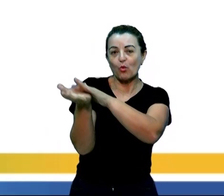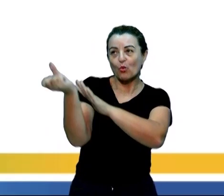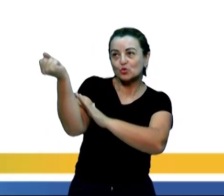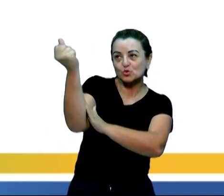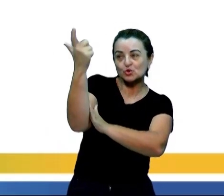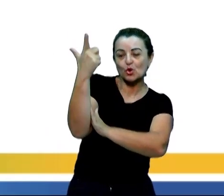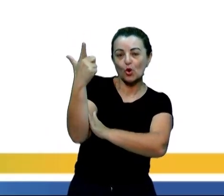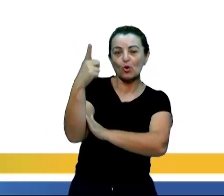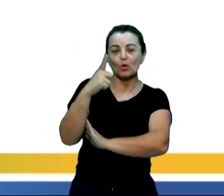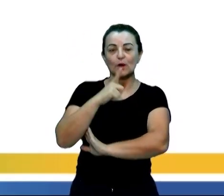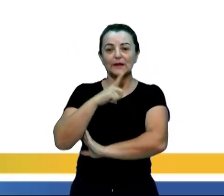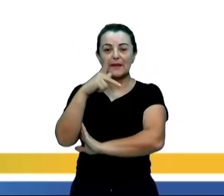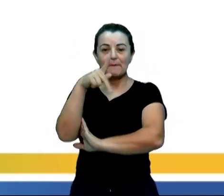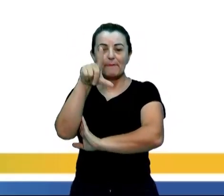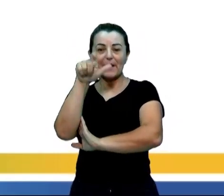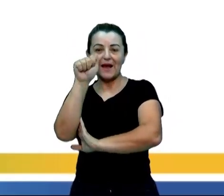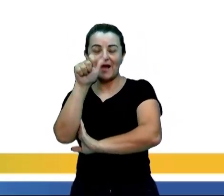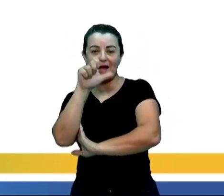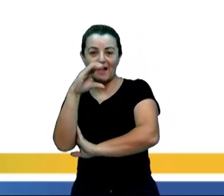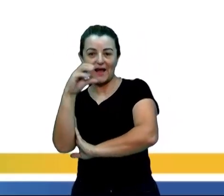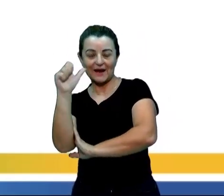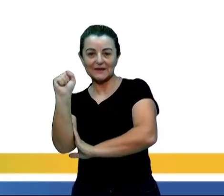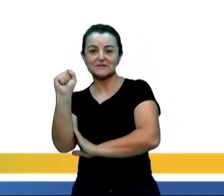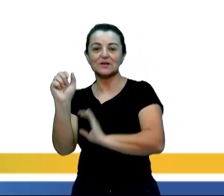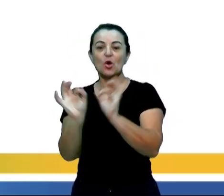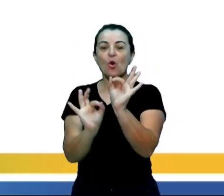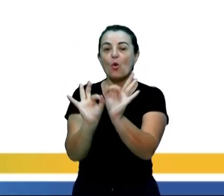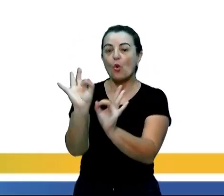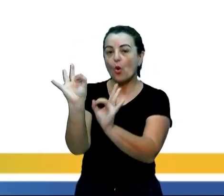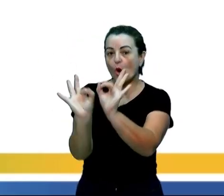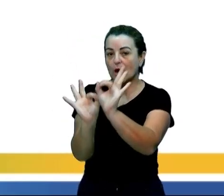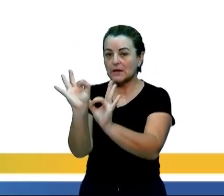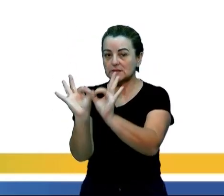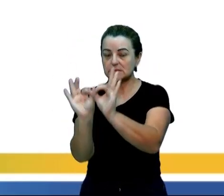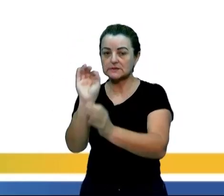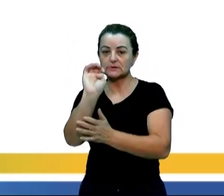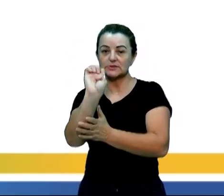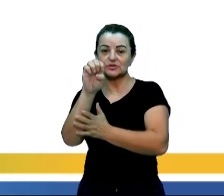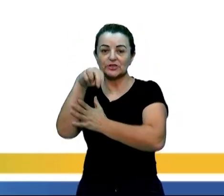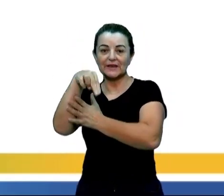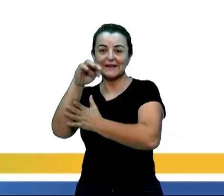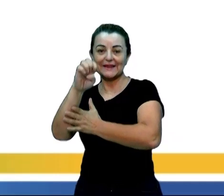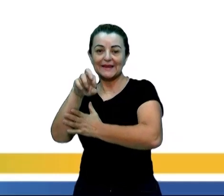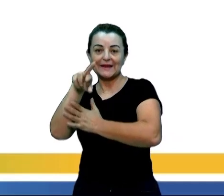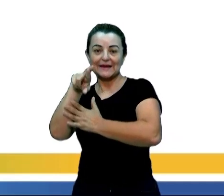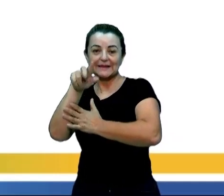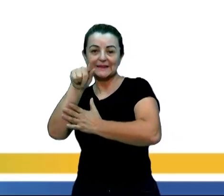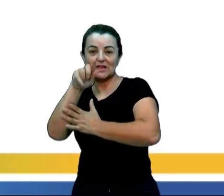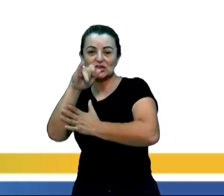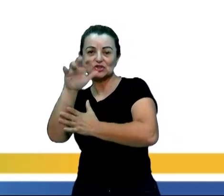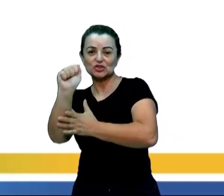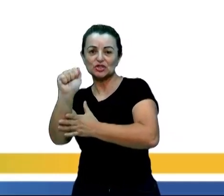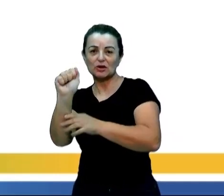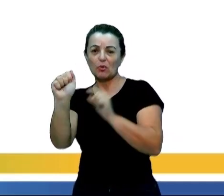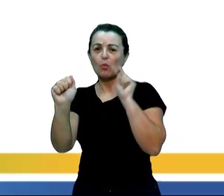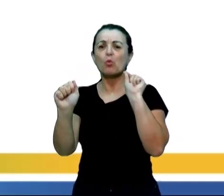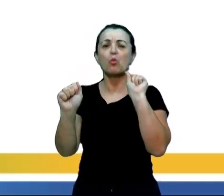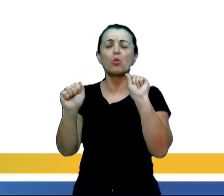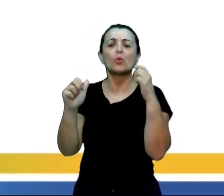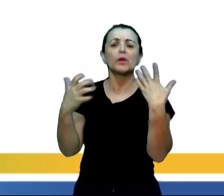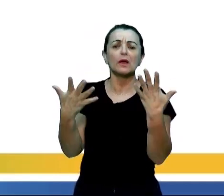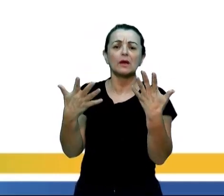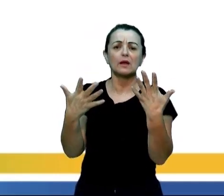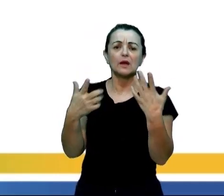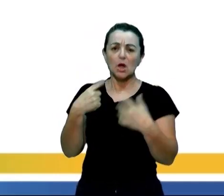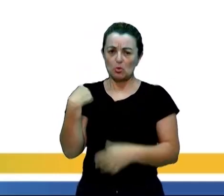hélices eólicas, nós temos aí a infraestrutura de energia. O que é que a gente pode pensar a respeito disso? Sem essa